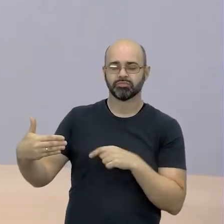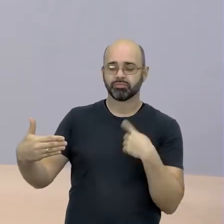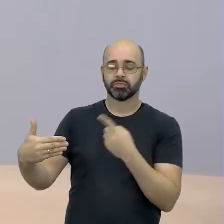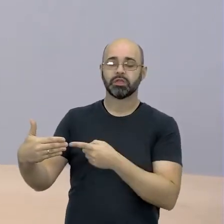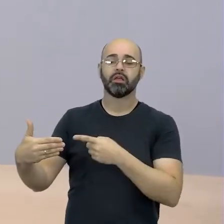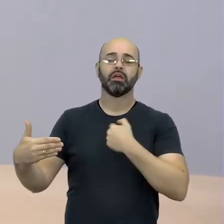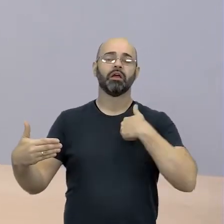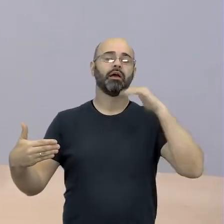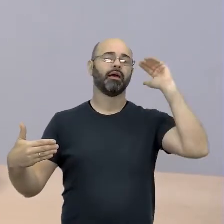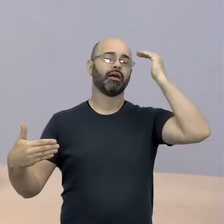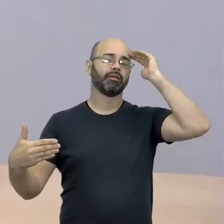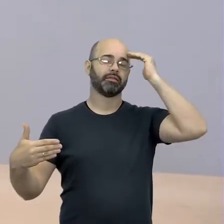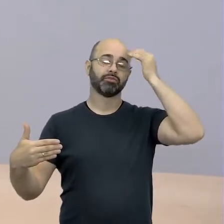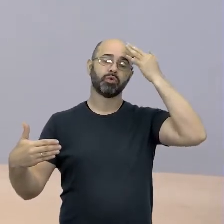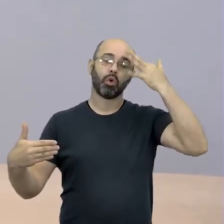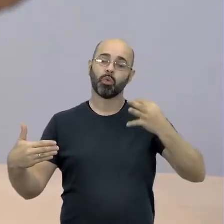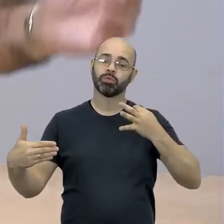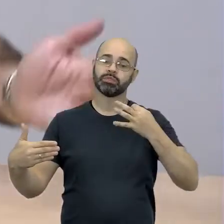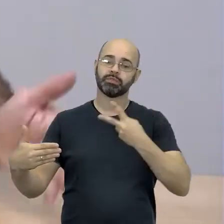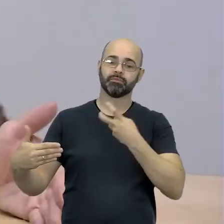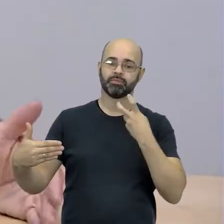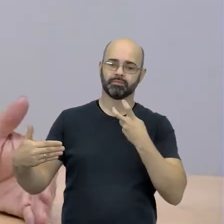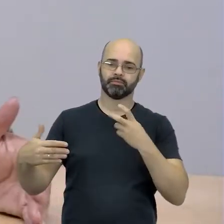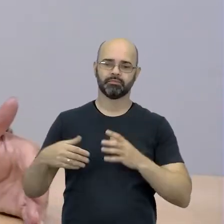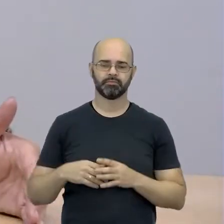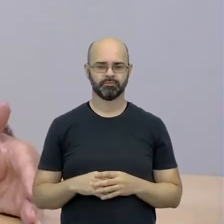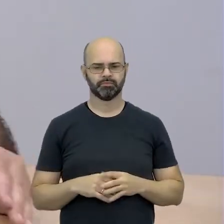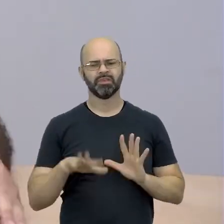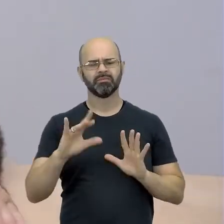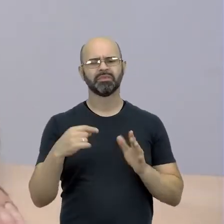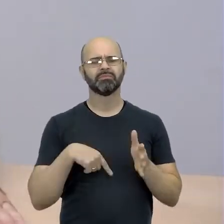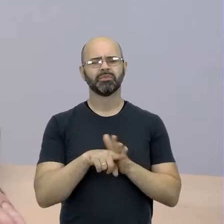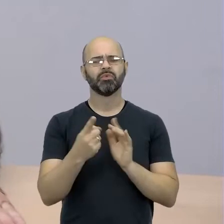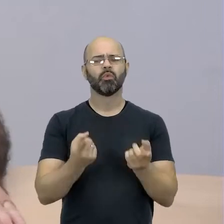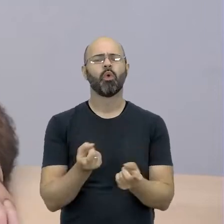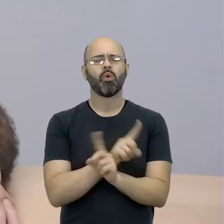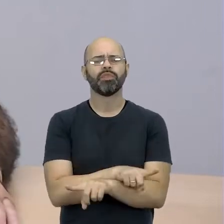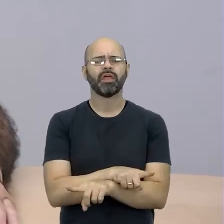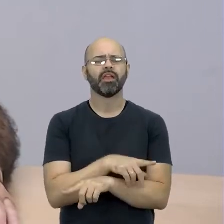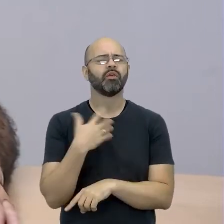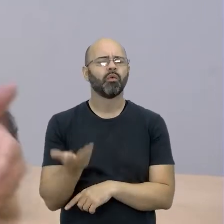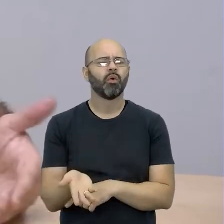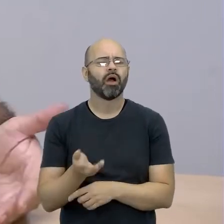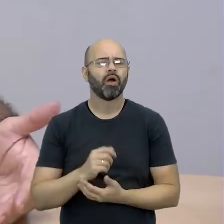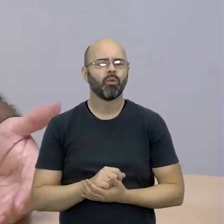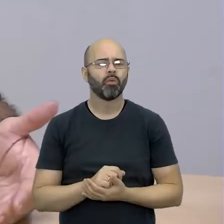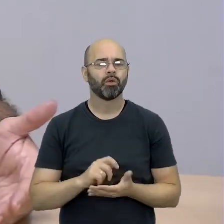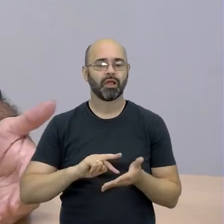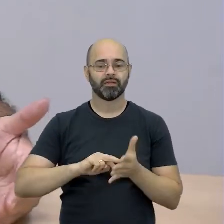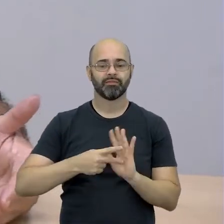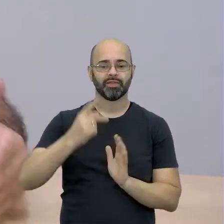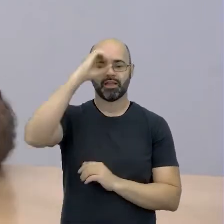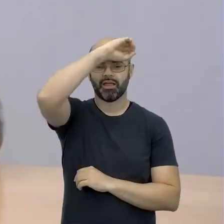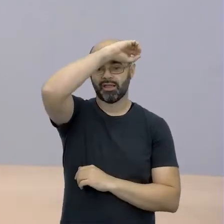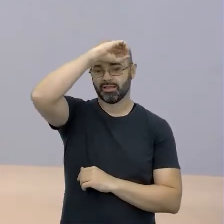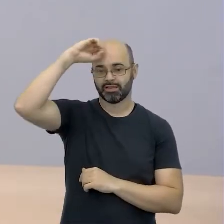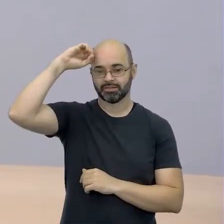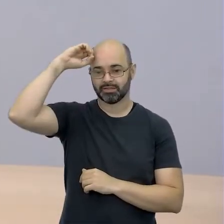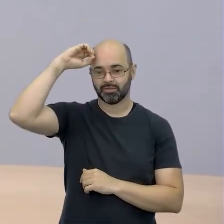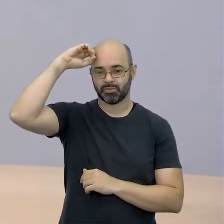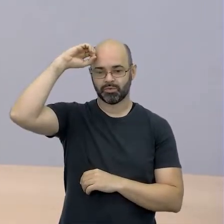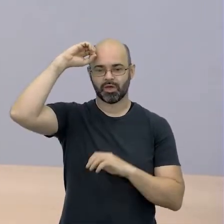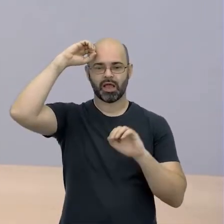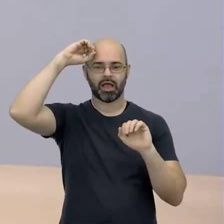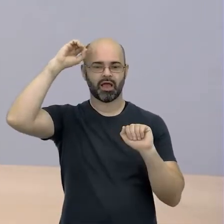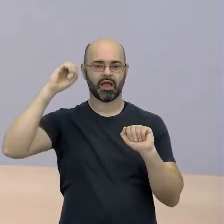consciência. Professor, e qual é o contrário disso? O contrário disso é a alienação.